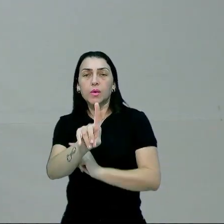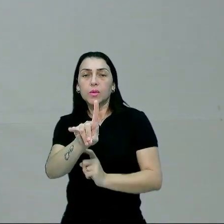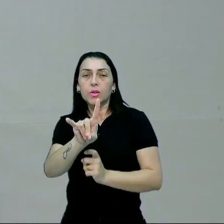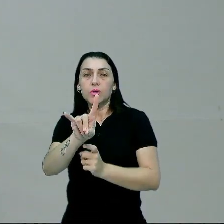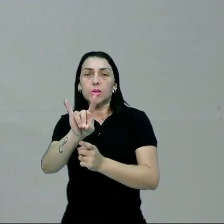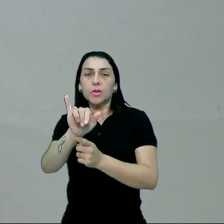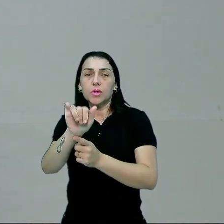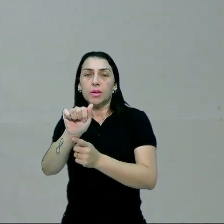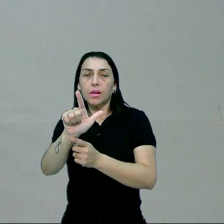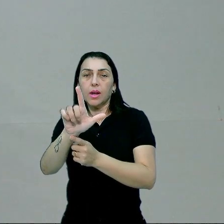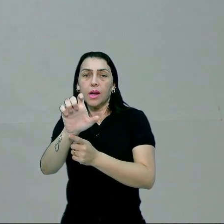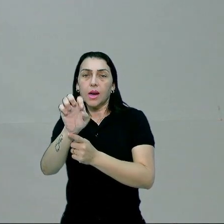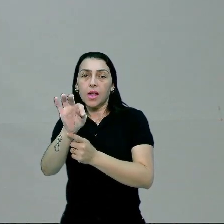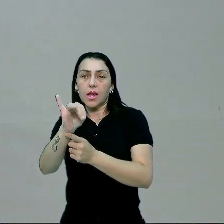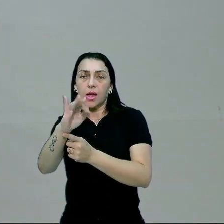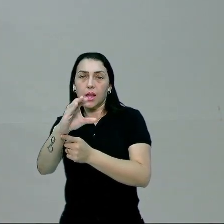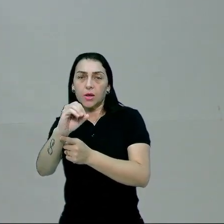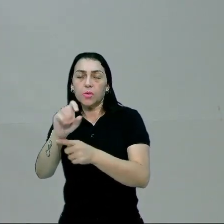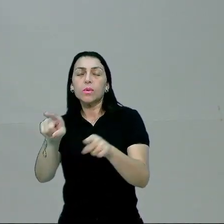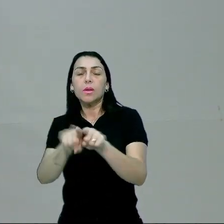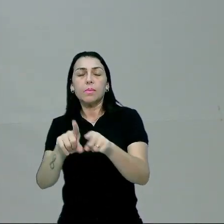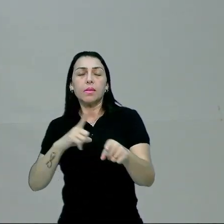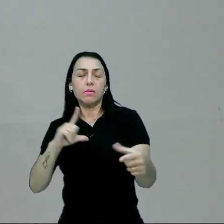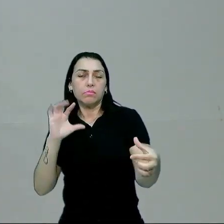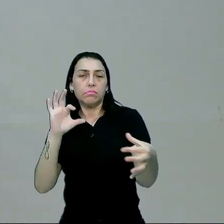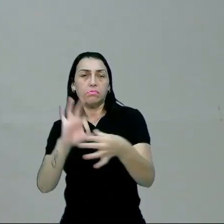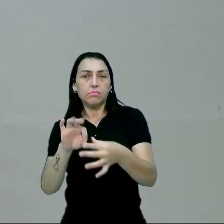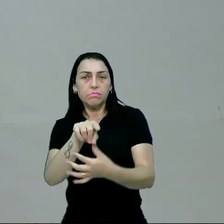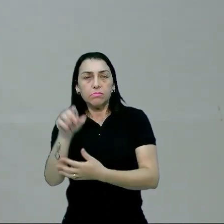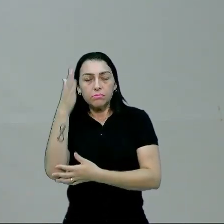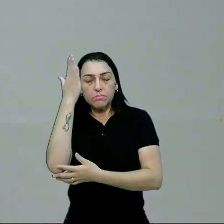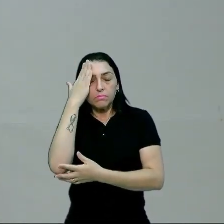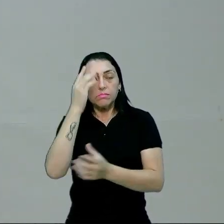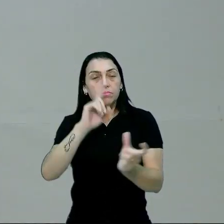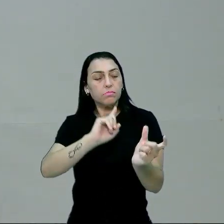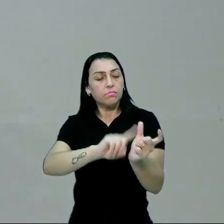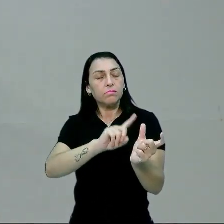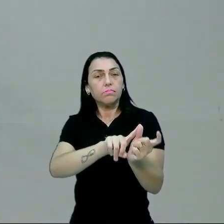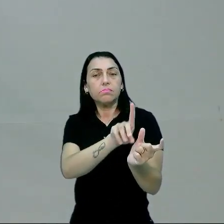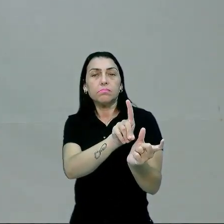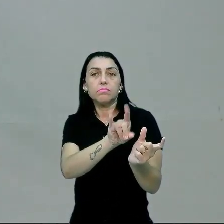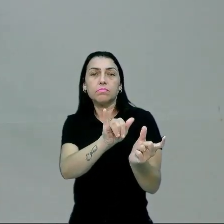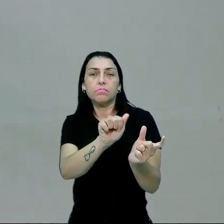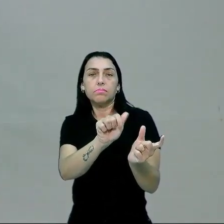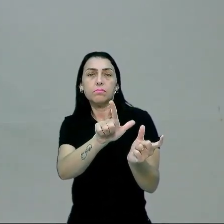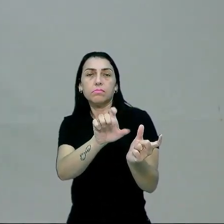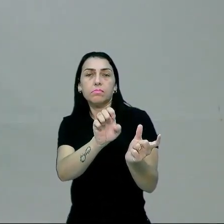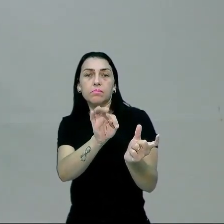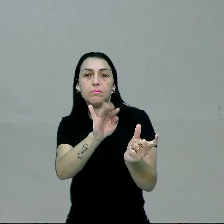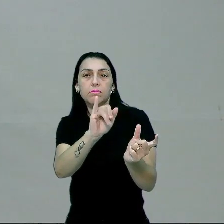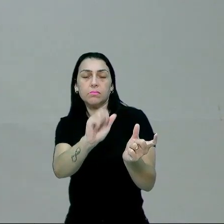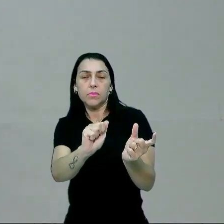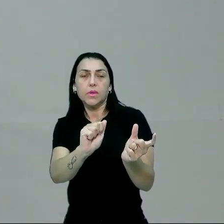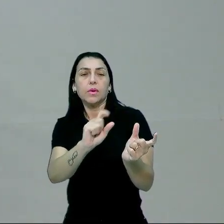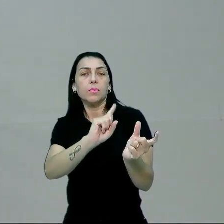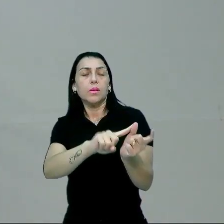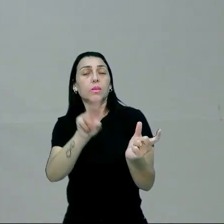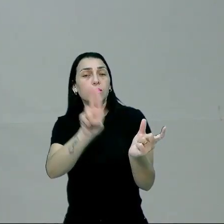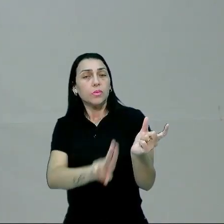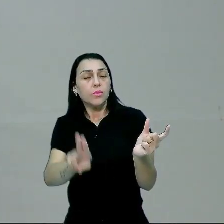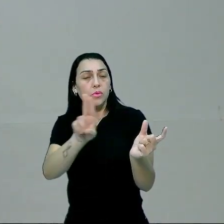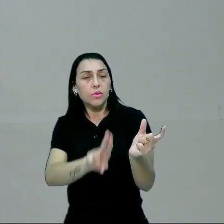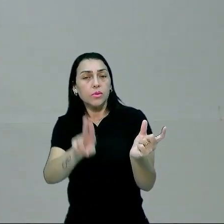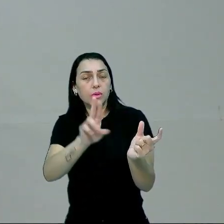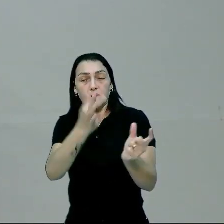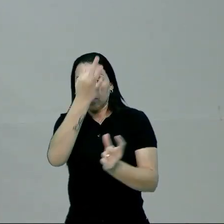dialético, porque também tem uma sintonia. Vocês sabem que a palavra dialética, ela é uma palavra comumente utilizada